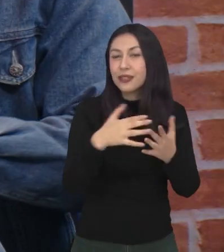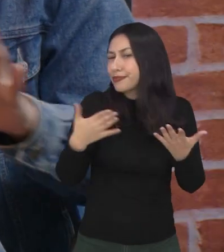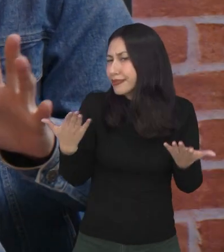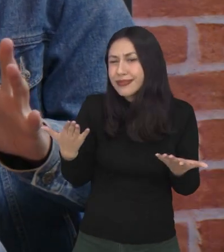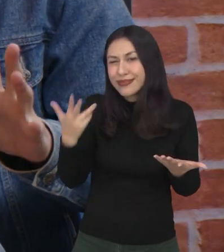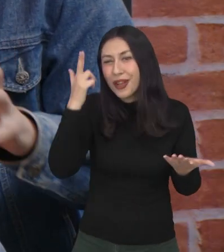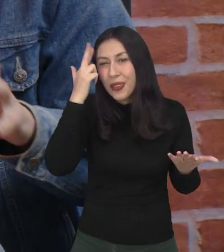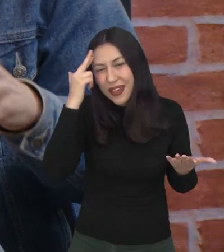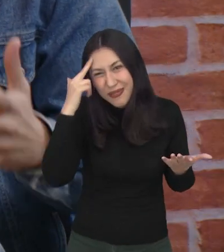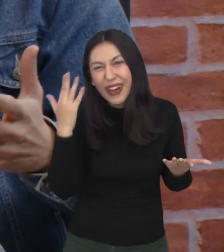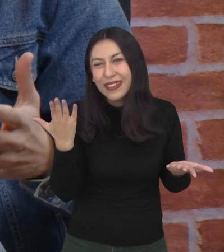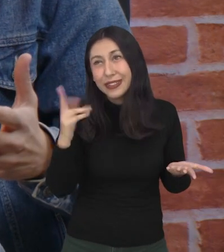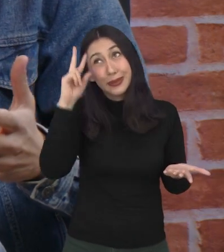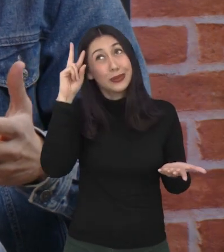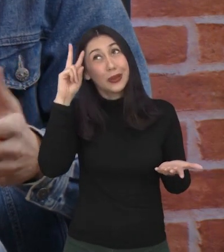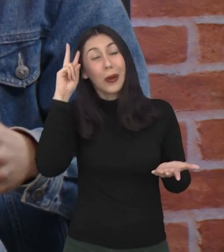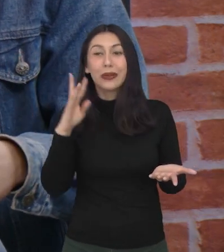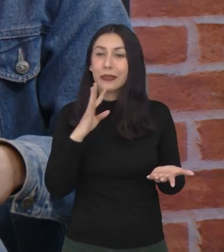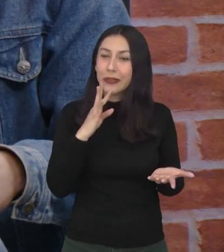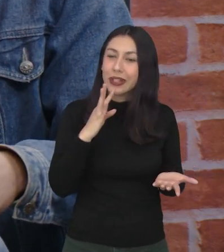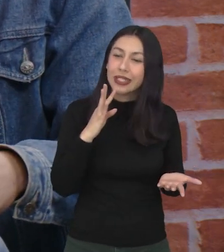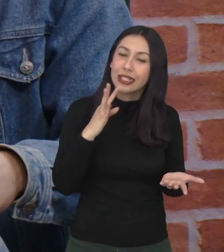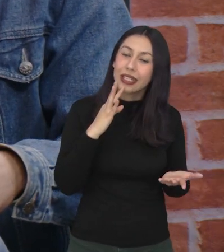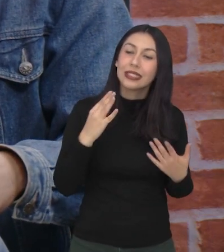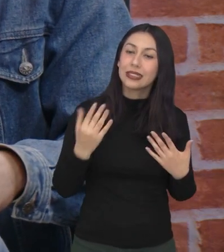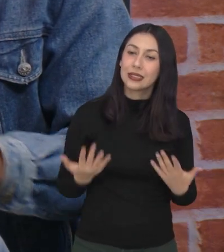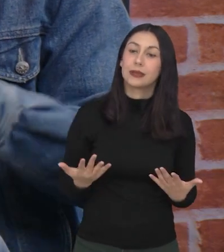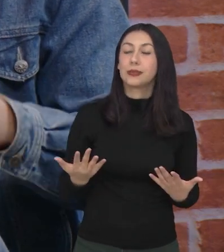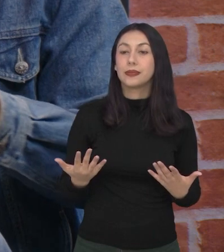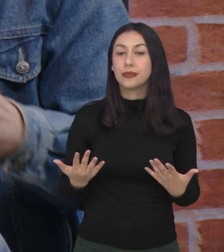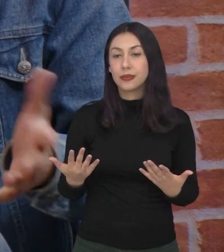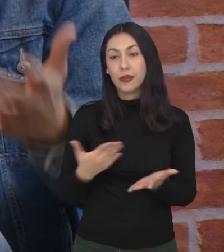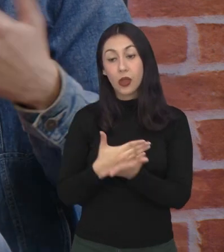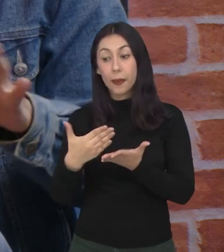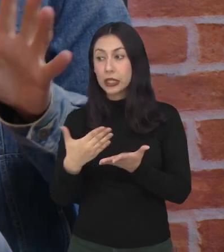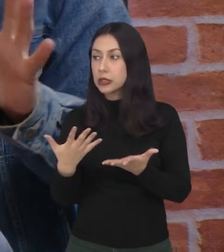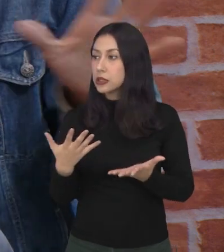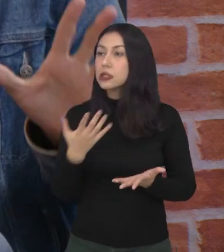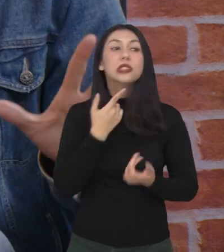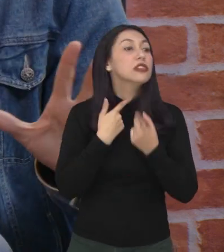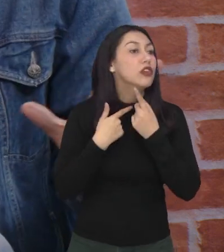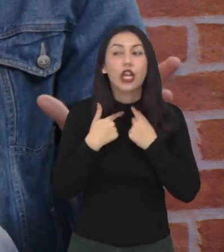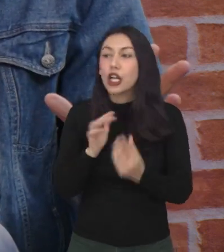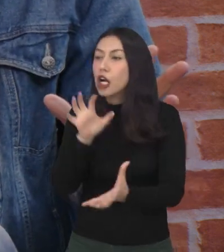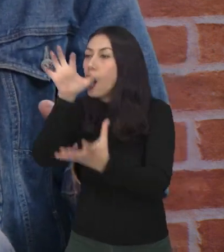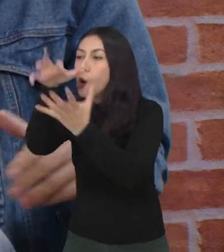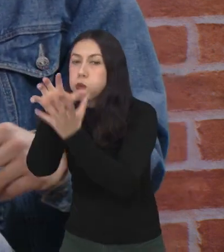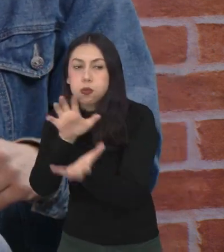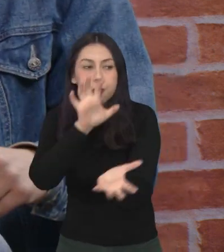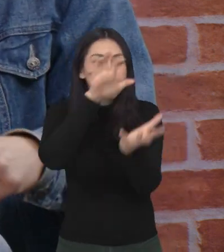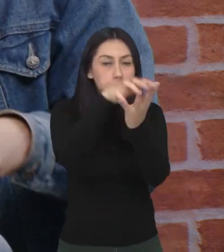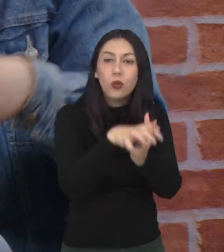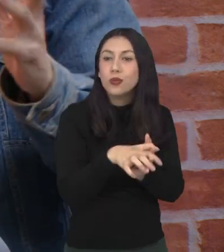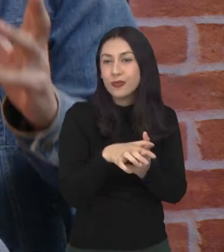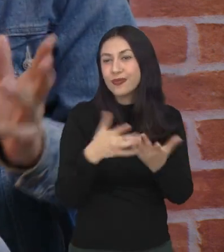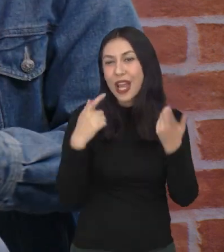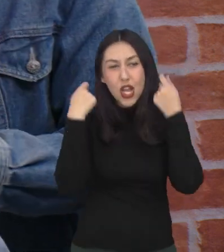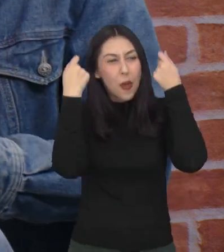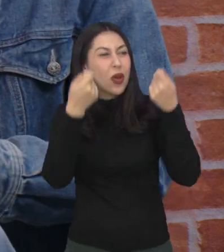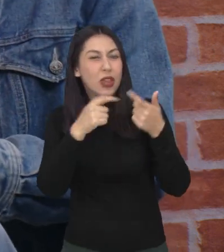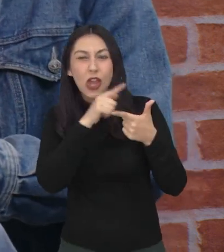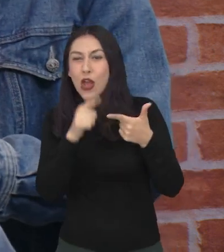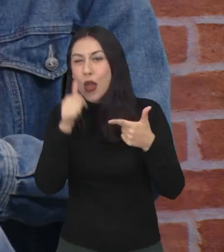são muito usados, principalmente para as crianças, porque é uma literatura feita para elas, né? Então a gente já cresce conhecendo, acho que é muito difícil uma criança que